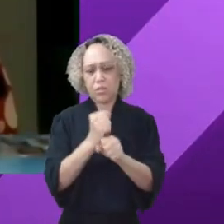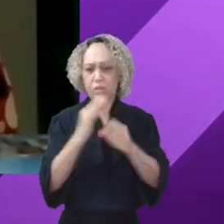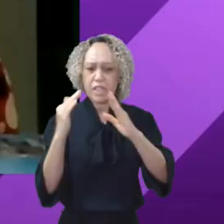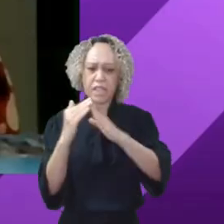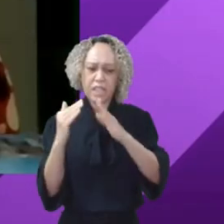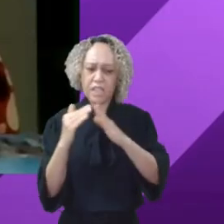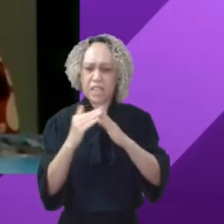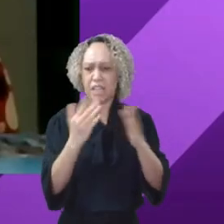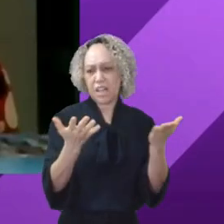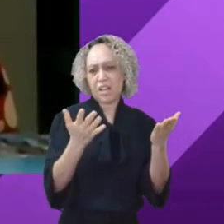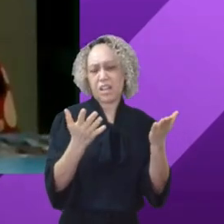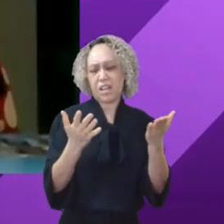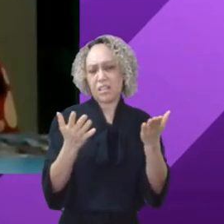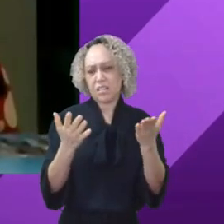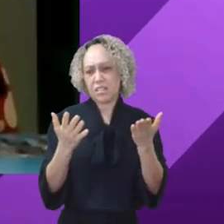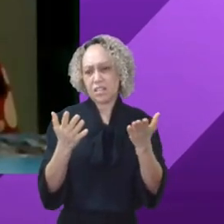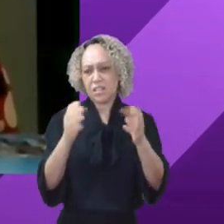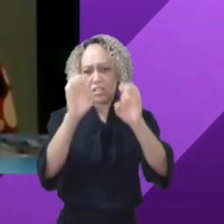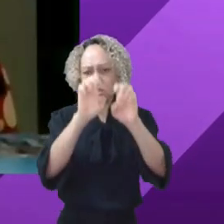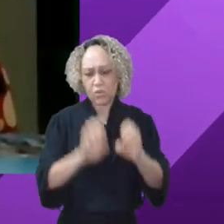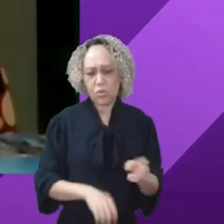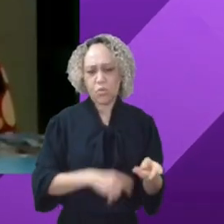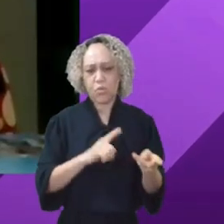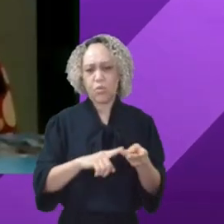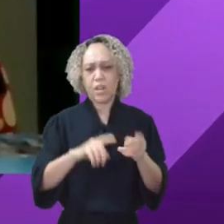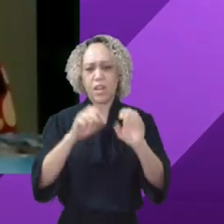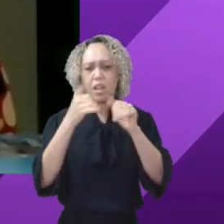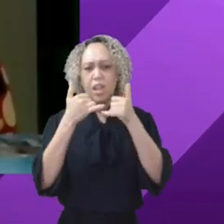quando se tem um programa de energia, não é? Você